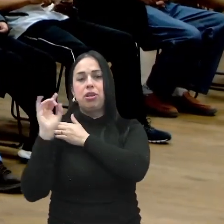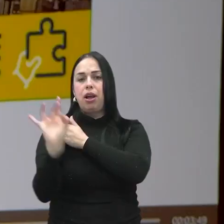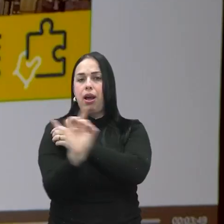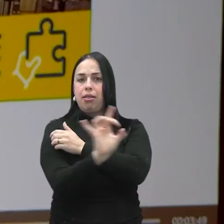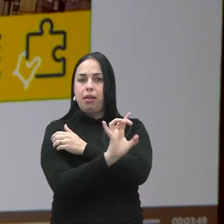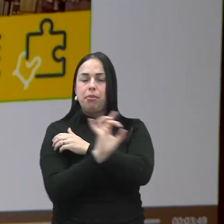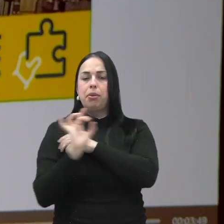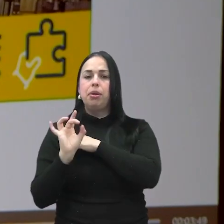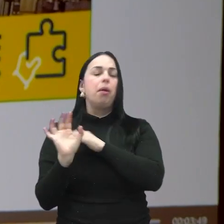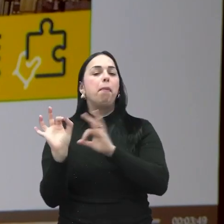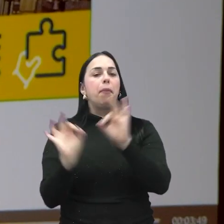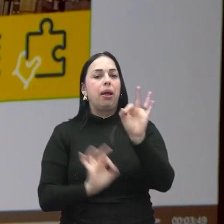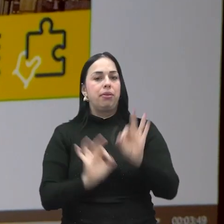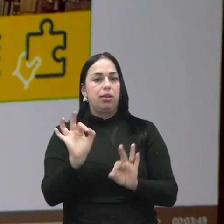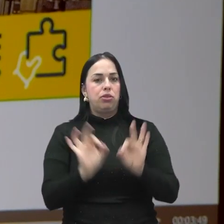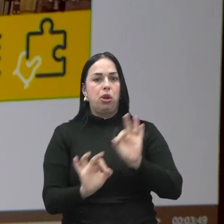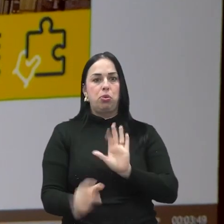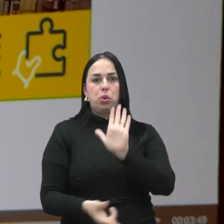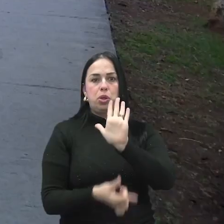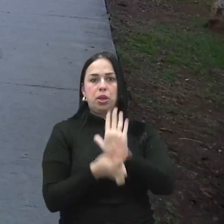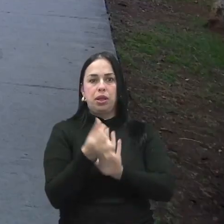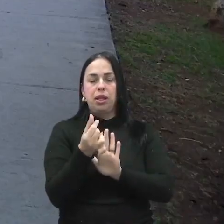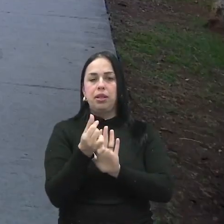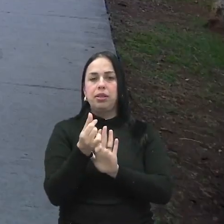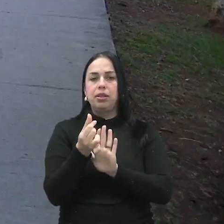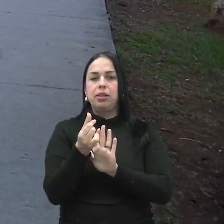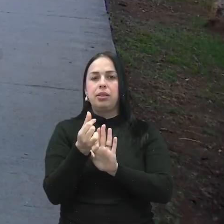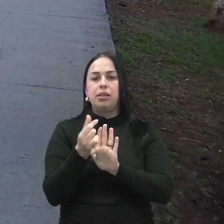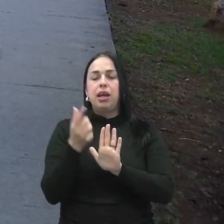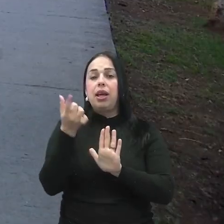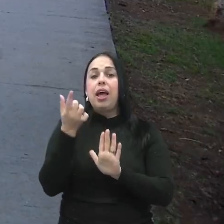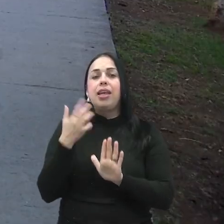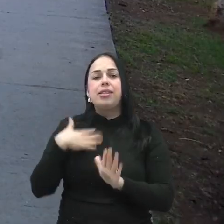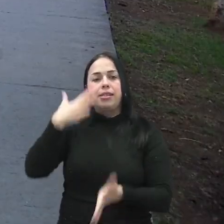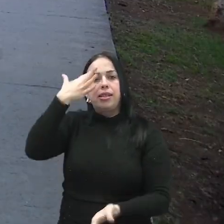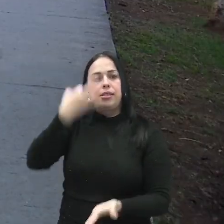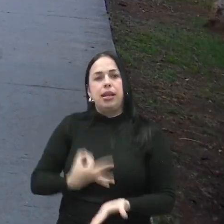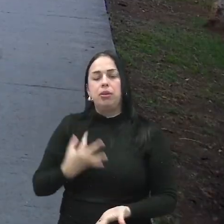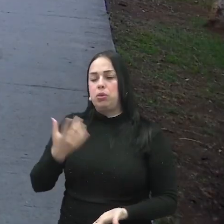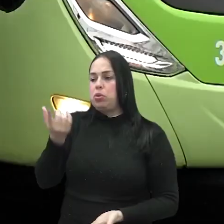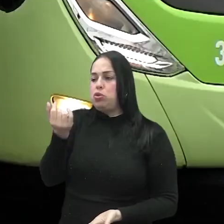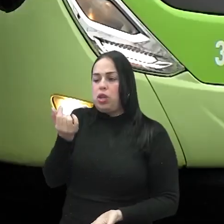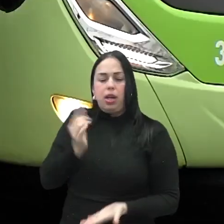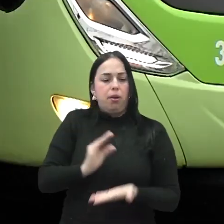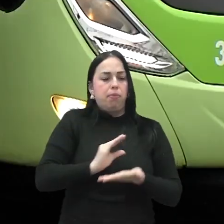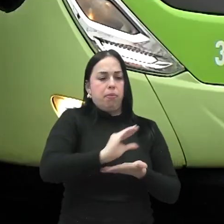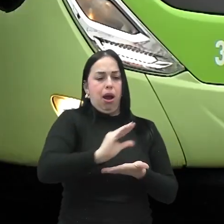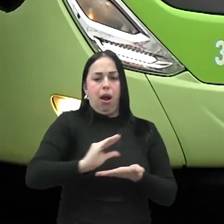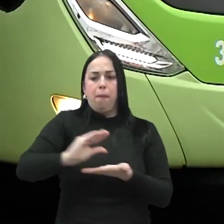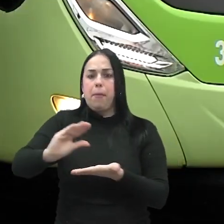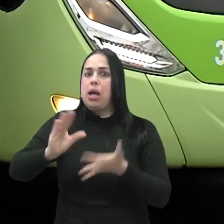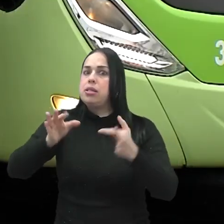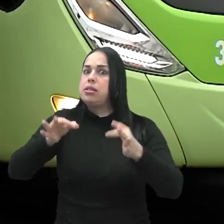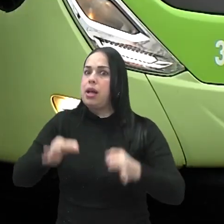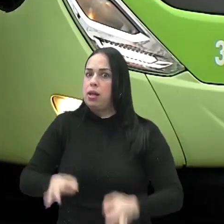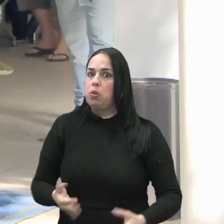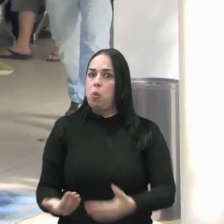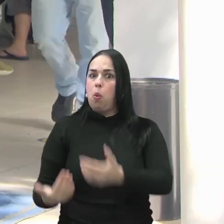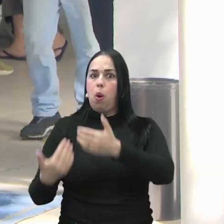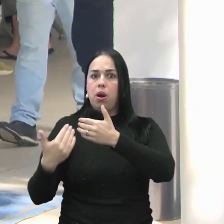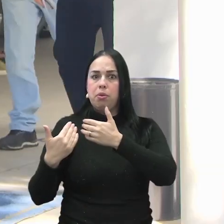cidadão. Planejar o orçamento é garantir que o dinheiro público seja aplicado com